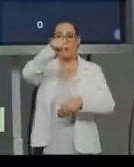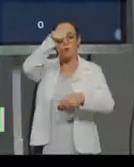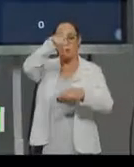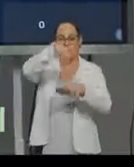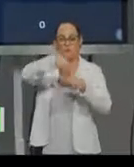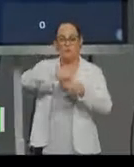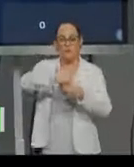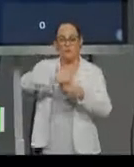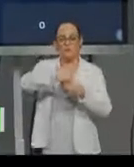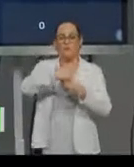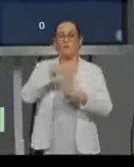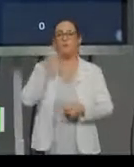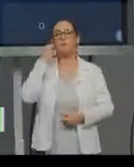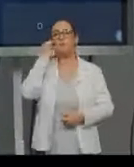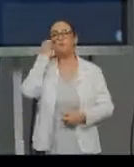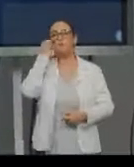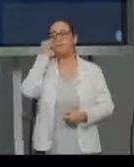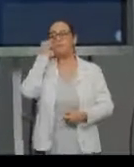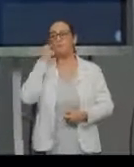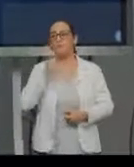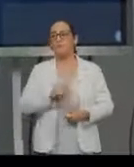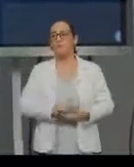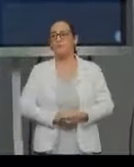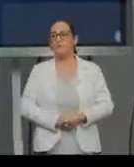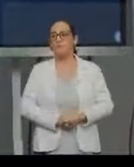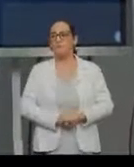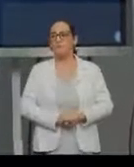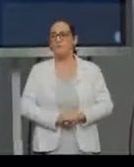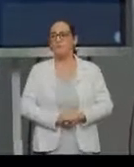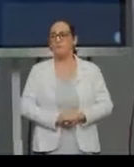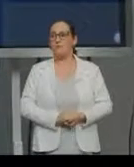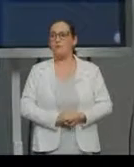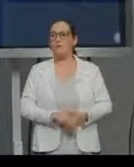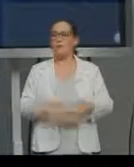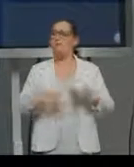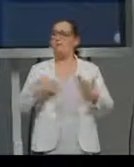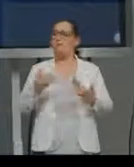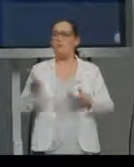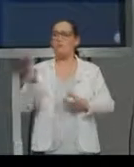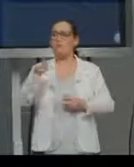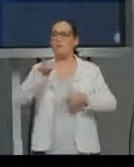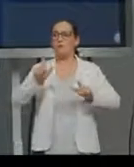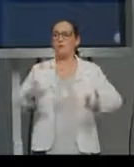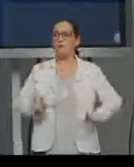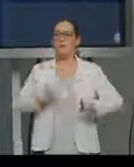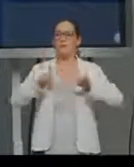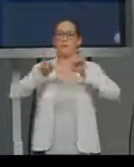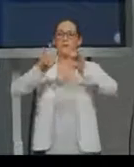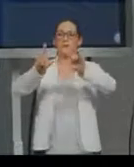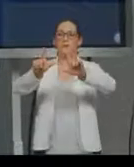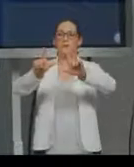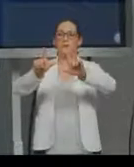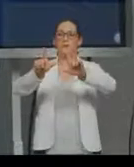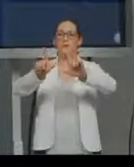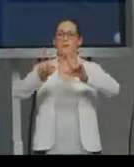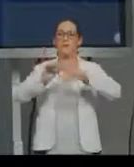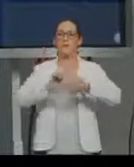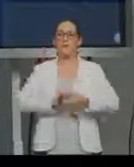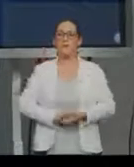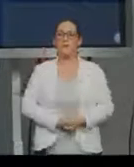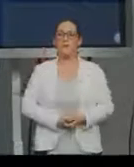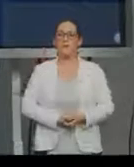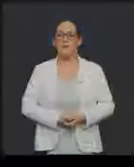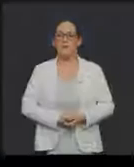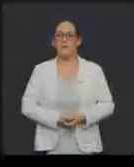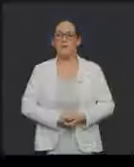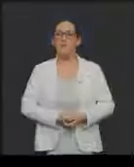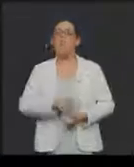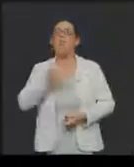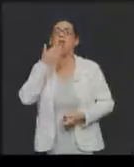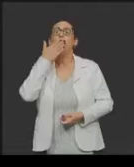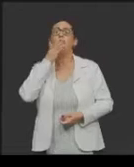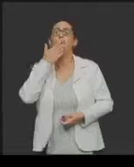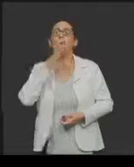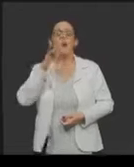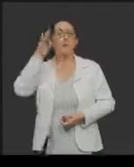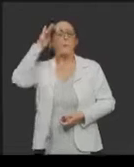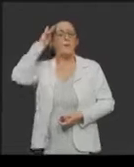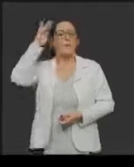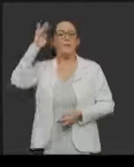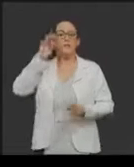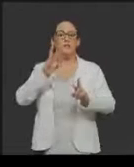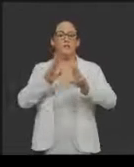aí, né, Luiz Fernando? Vamos para a próxima, no telão. Nossa próxima dúvida agora é uma dúvida de 2º ano. Professora Viviane, quais as